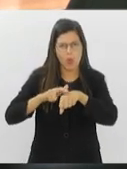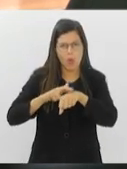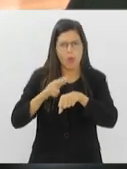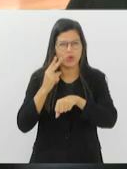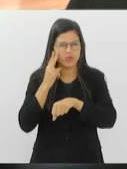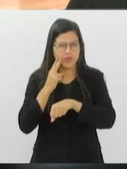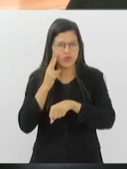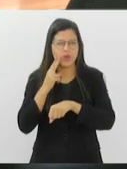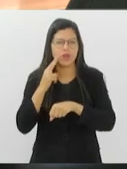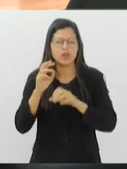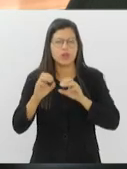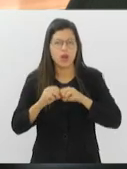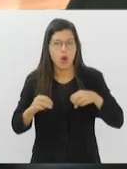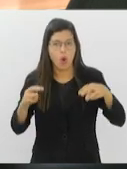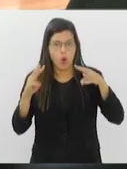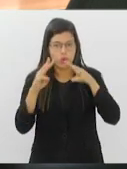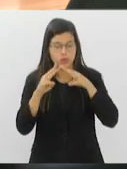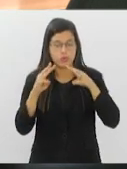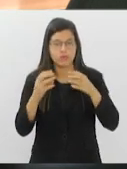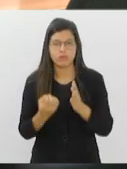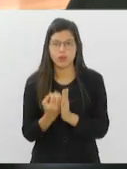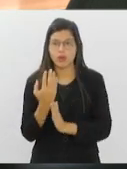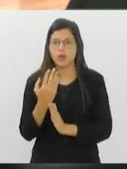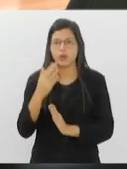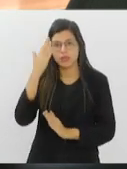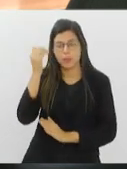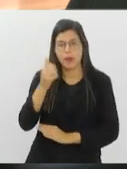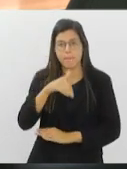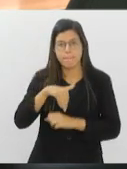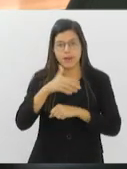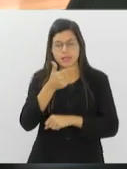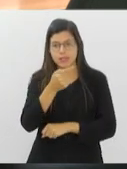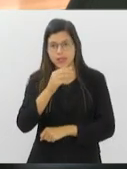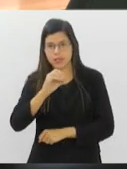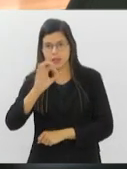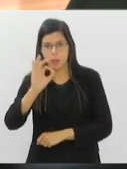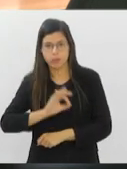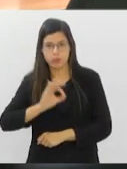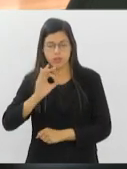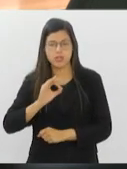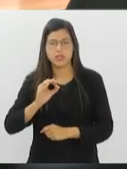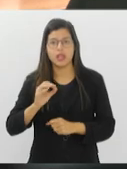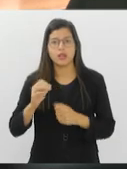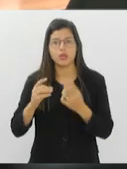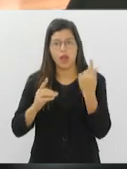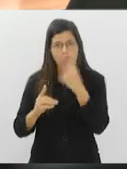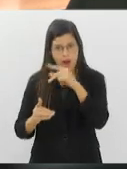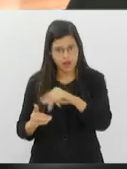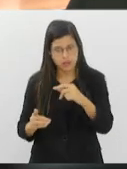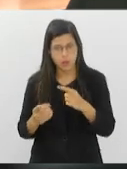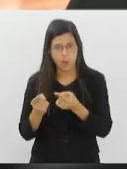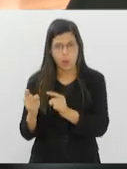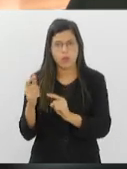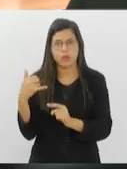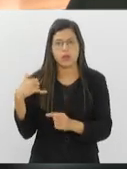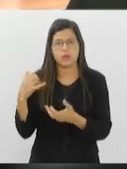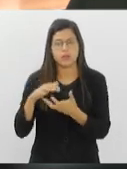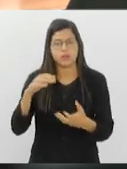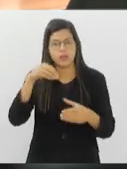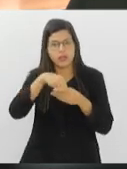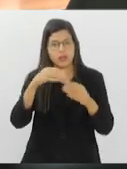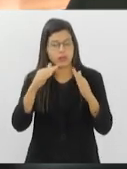das Nações Unidas. Você sabia que mais de 70% das agressões contra os idosos acontecem dentro de casa